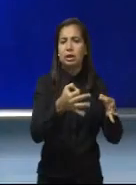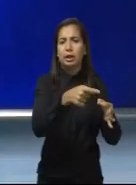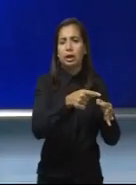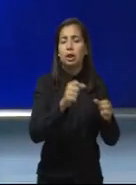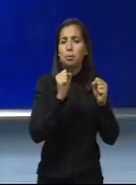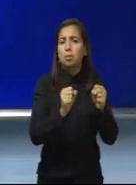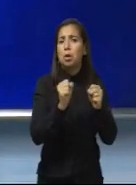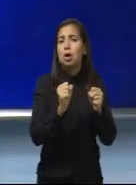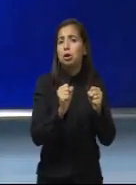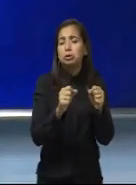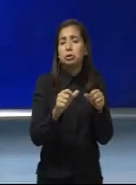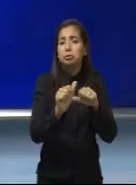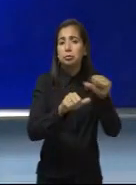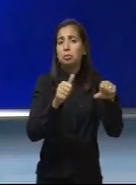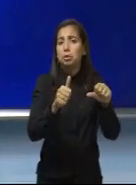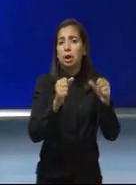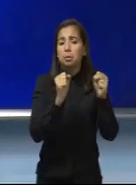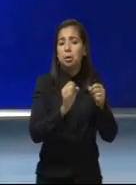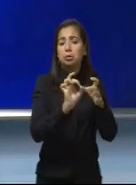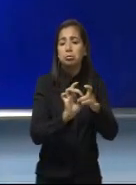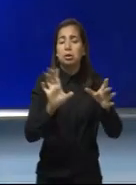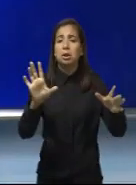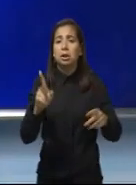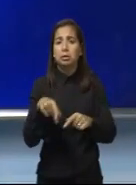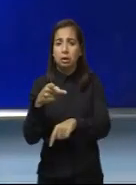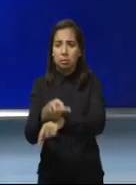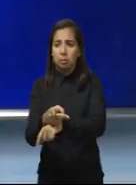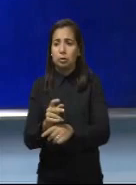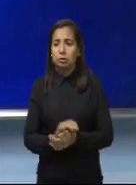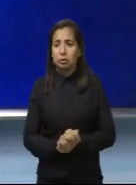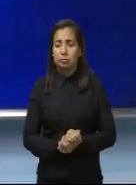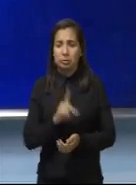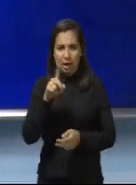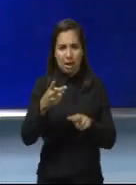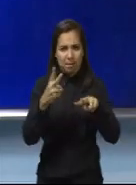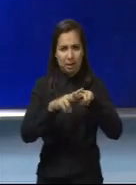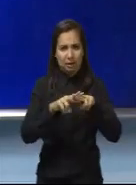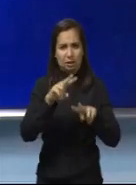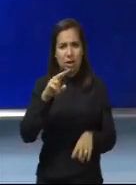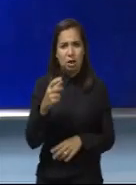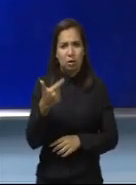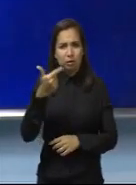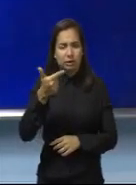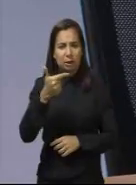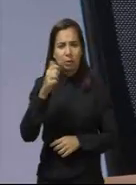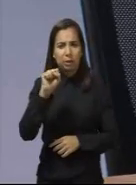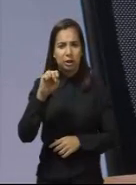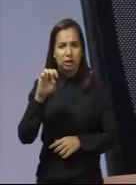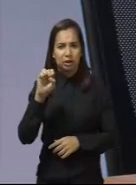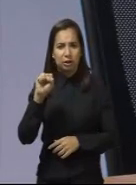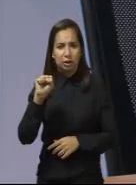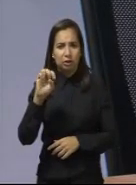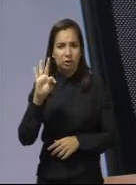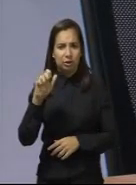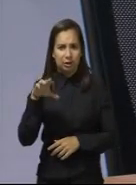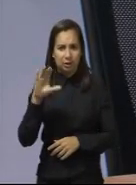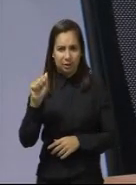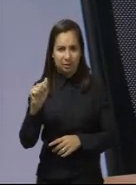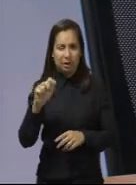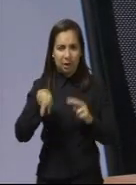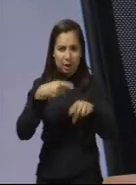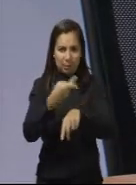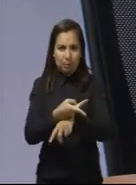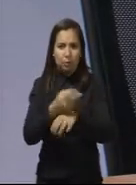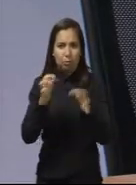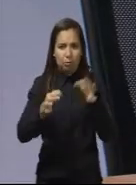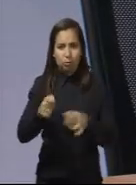ser alterada a qualquer momento. Você através fala dos prisão em recursos. segunda instância? Você se refere à prisão em segunda instância após condenação Na segunda pelo